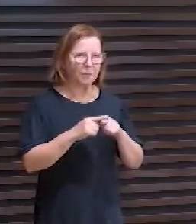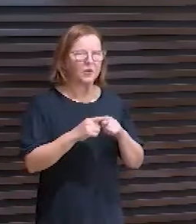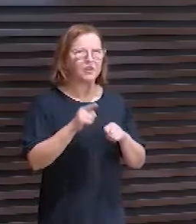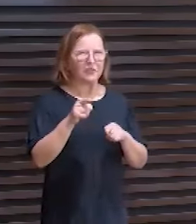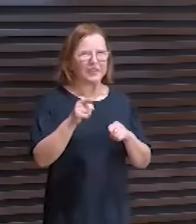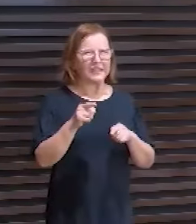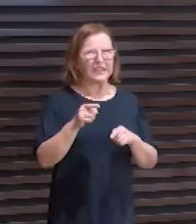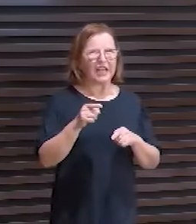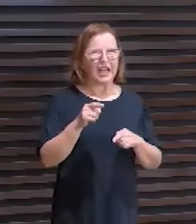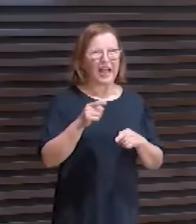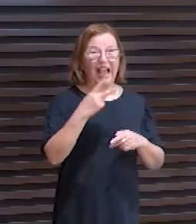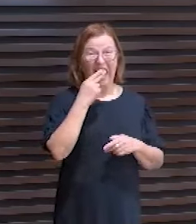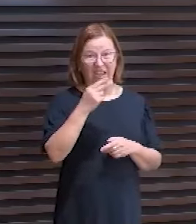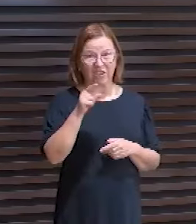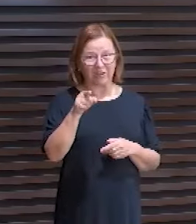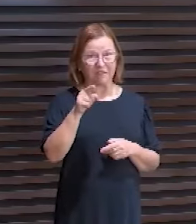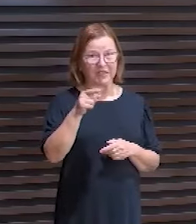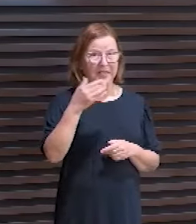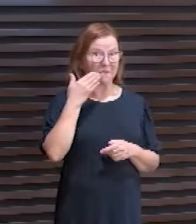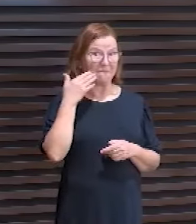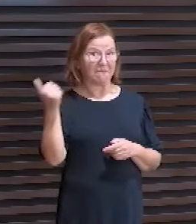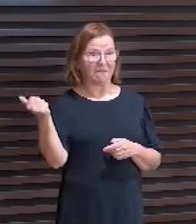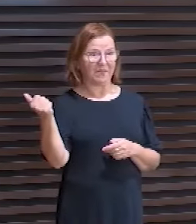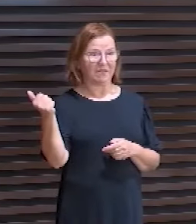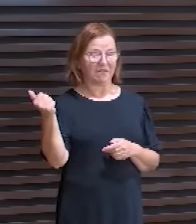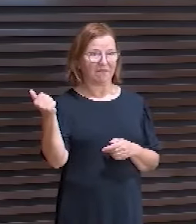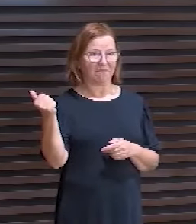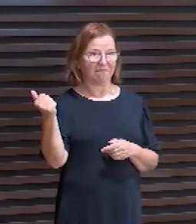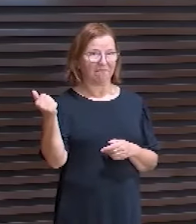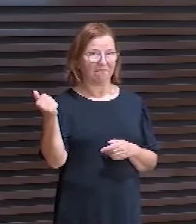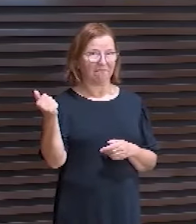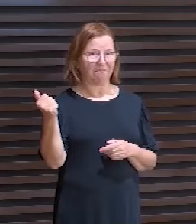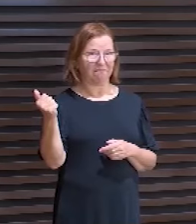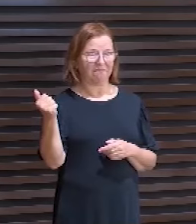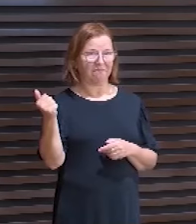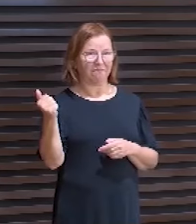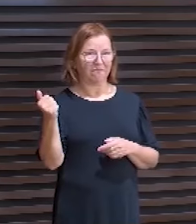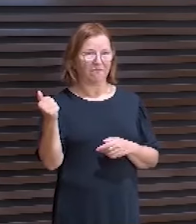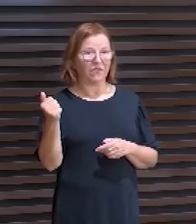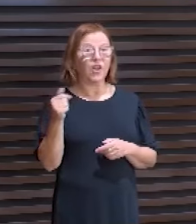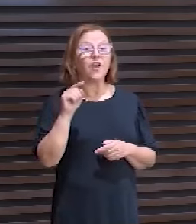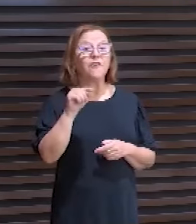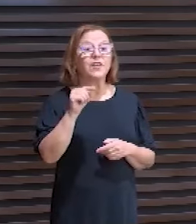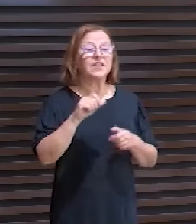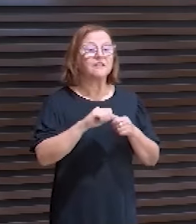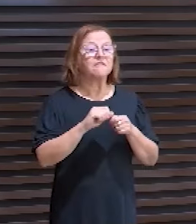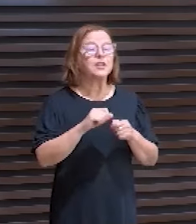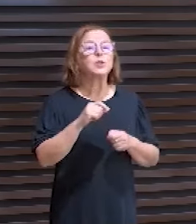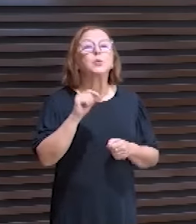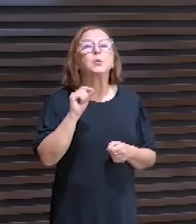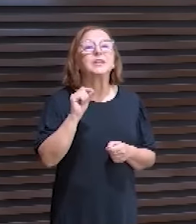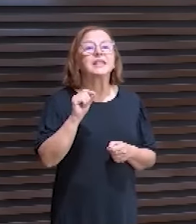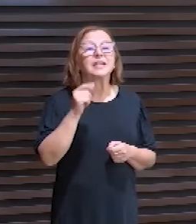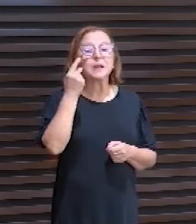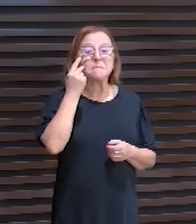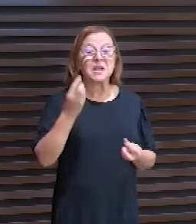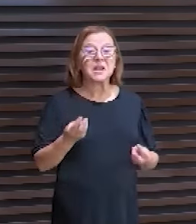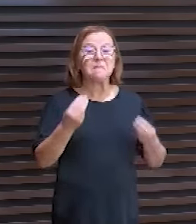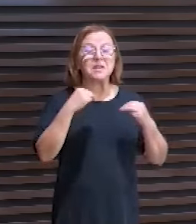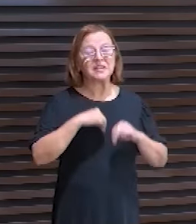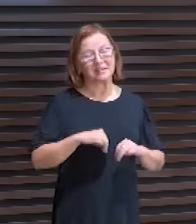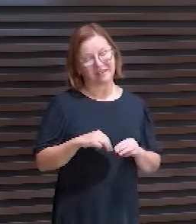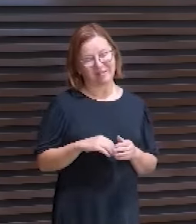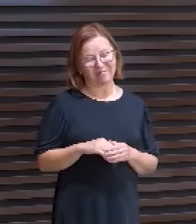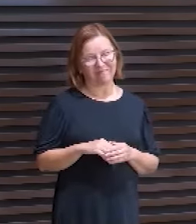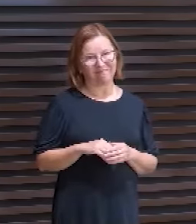é melhor o que que que você fez por merecer a meritocracia é um valor do